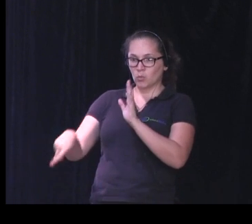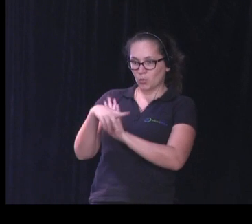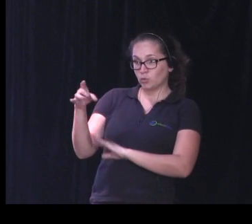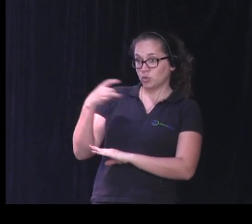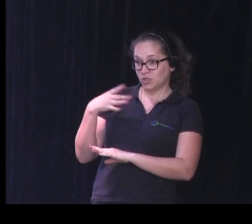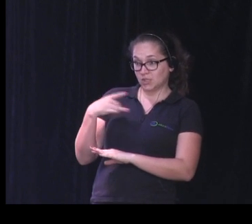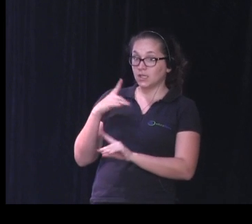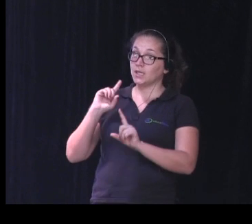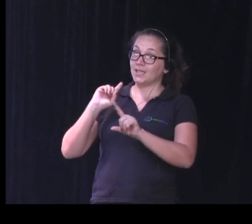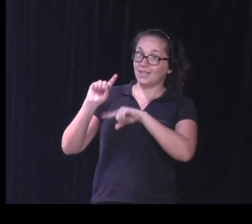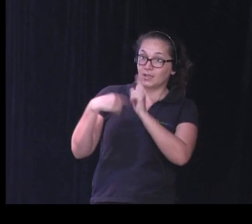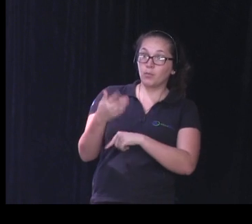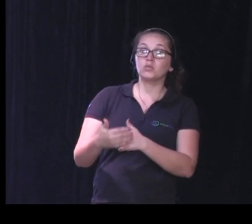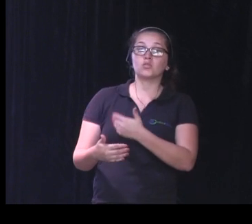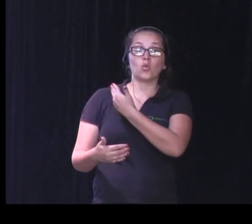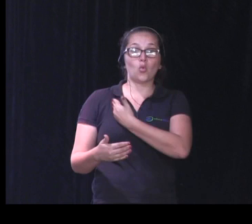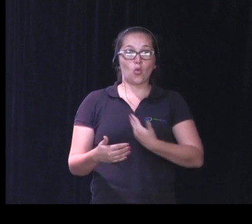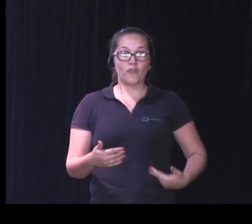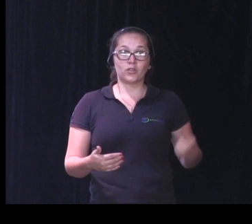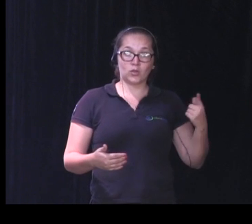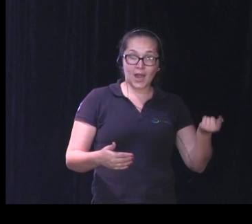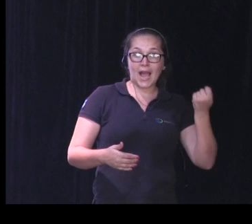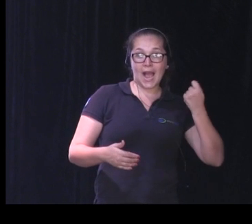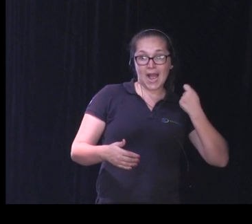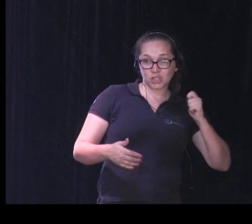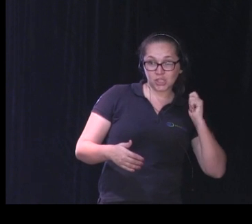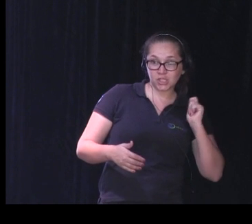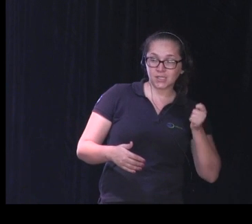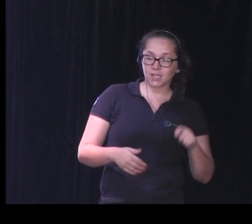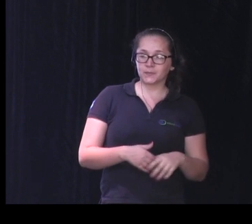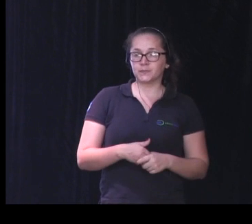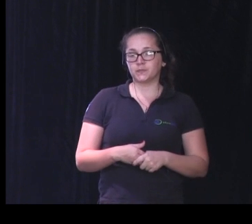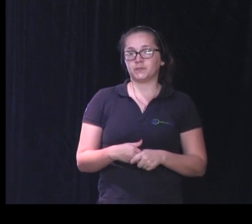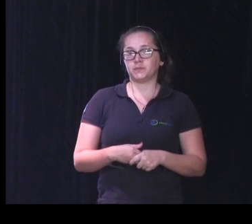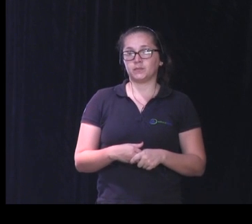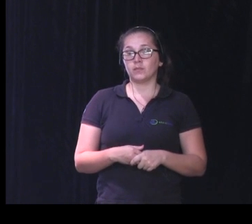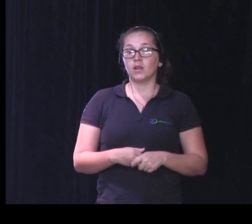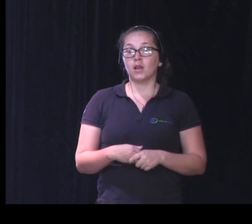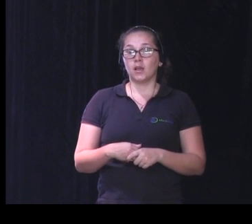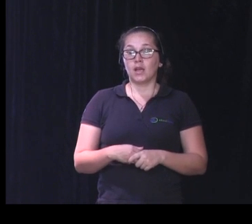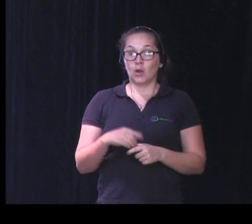o governo chileno e depois o governo da Argentina,